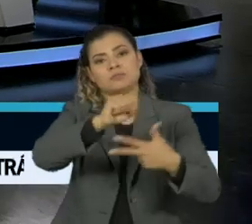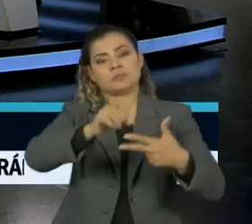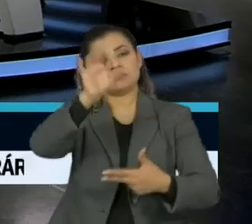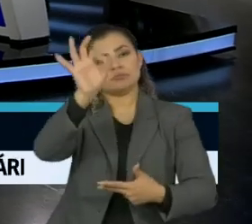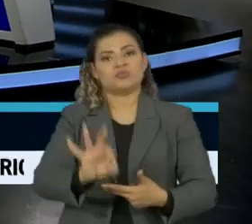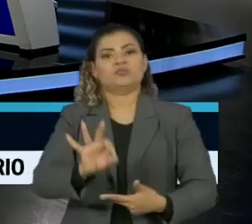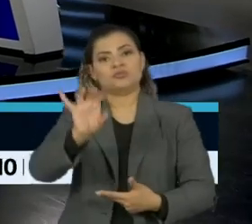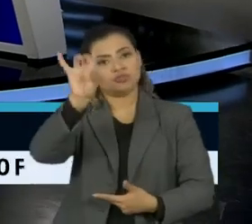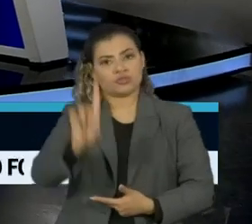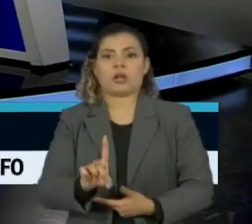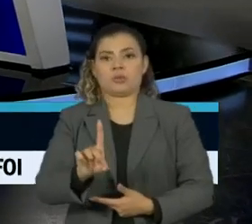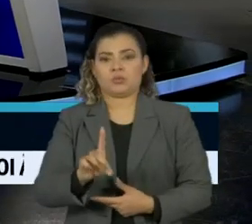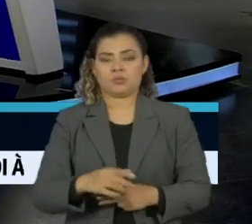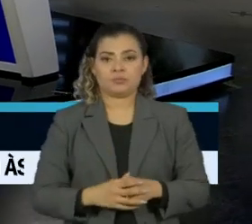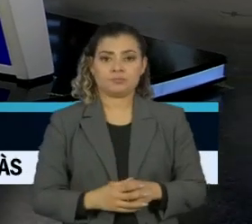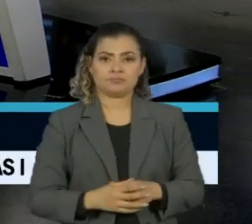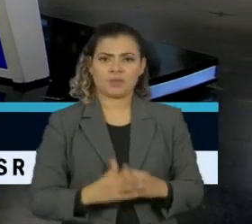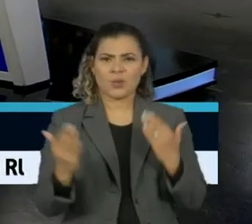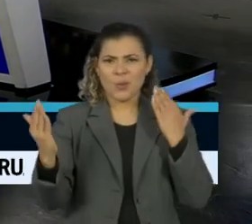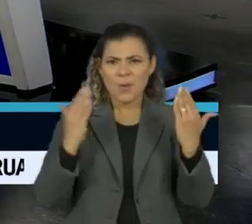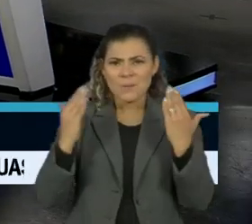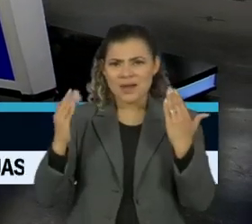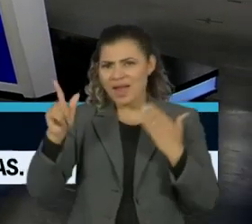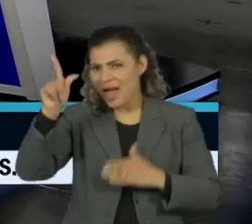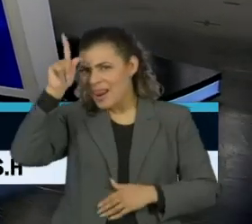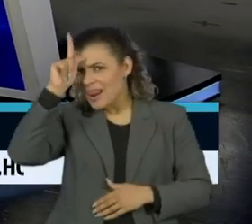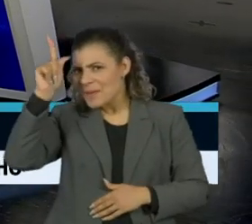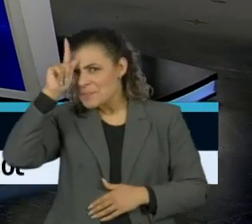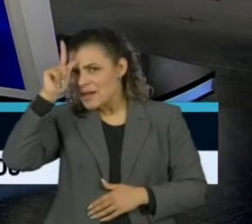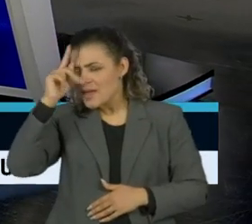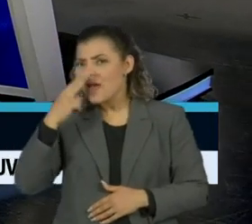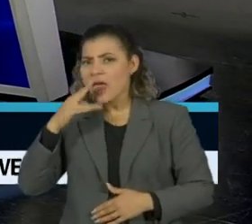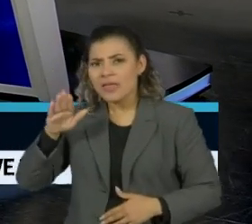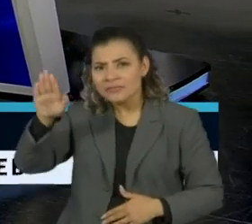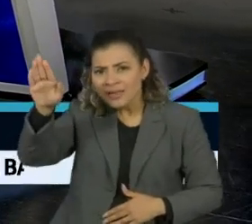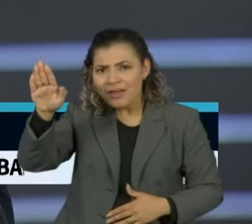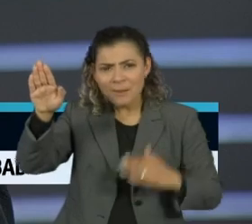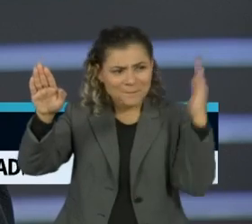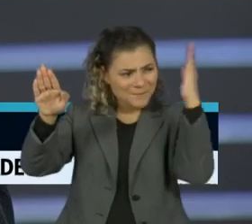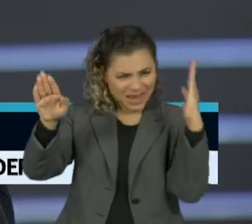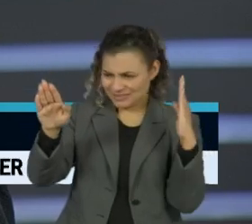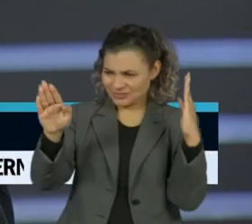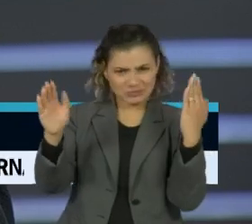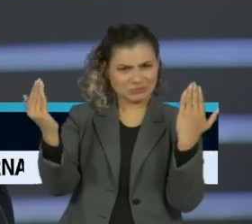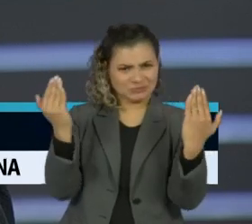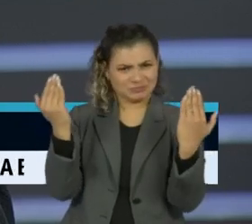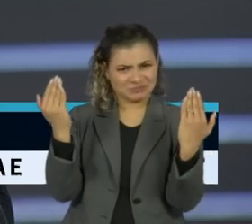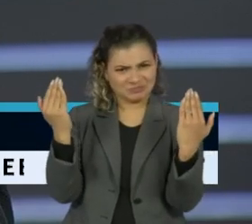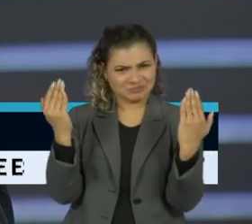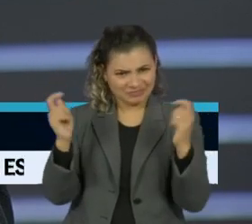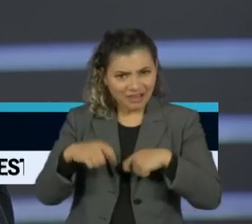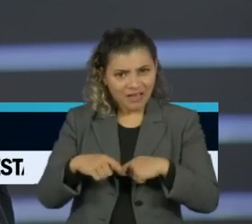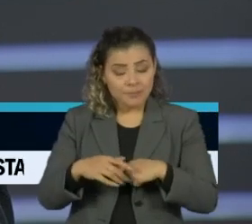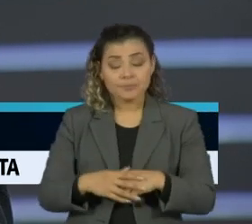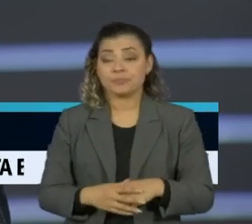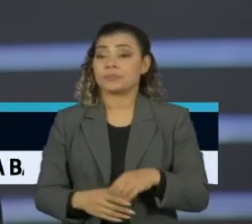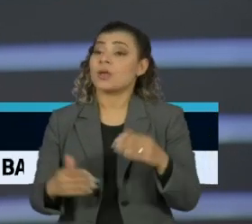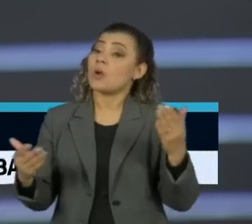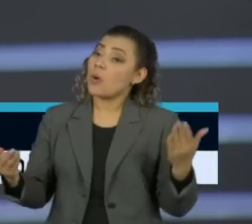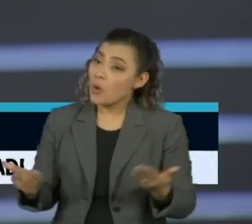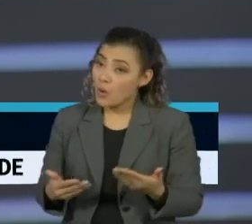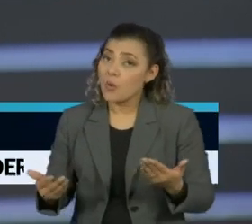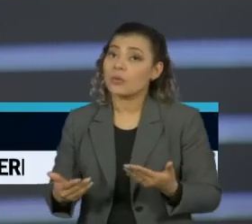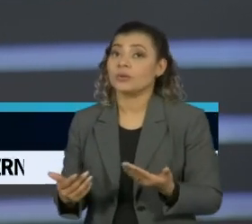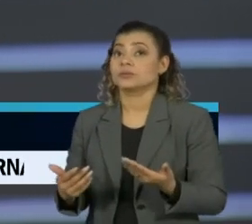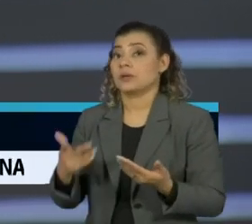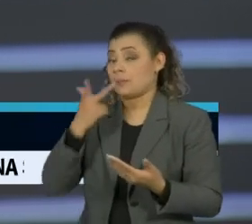é capaz comparado brasil alemanha de hitler faz sentido hoje hoje nossa